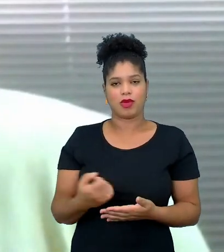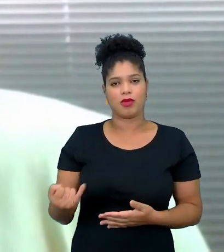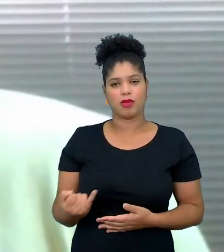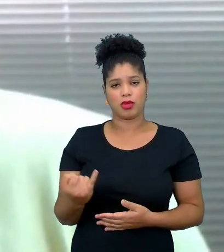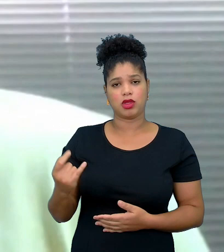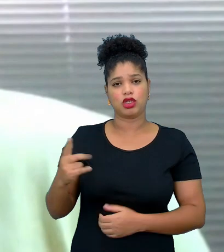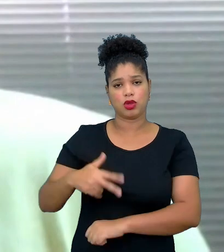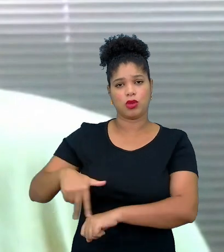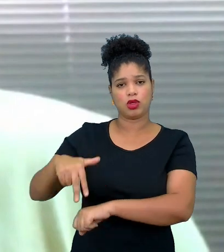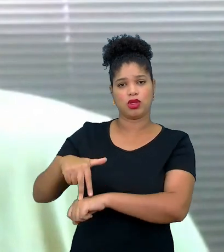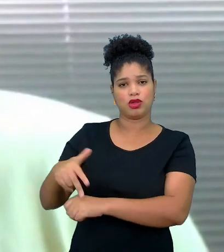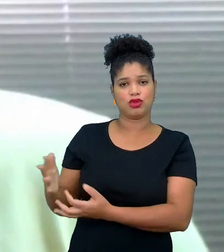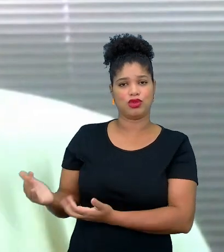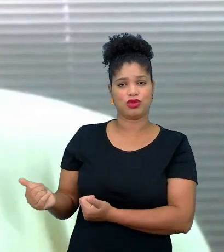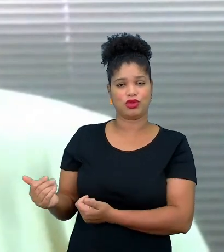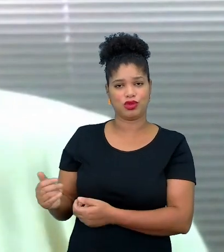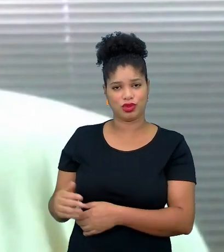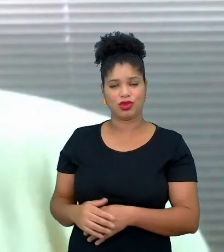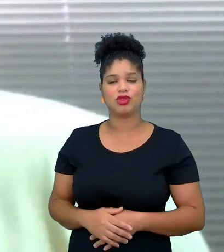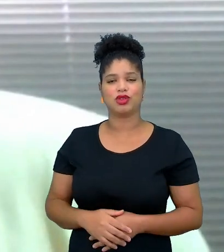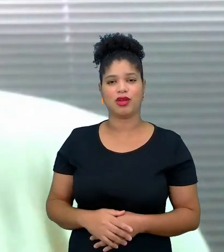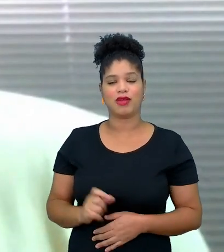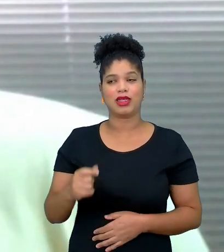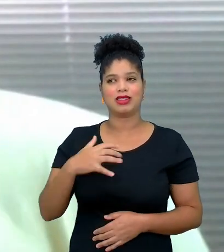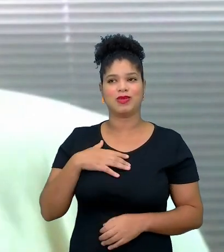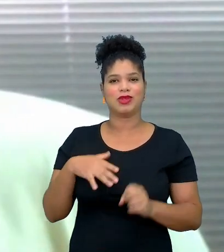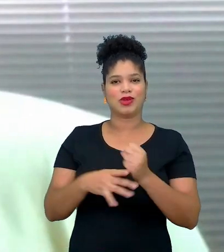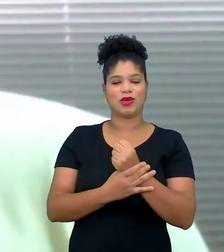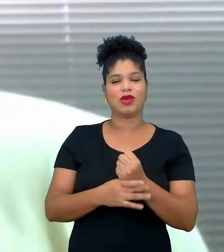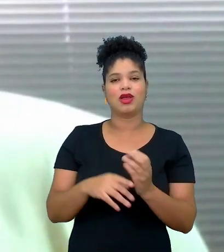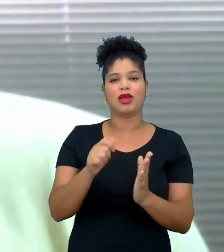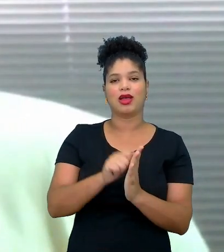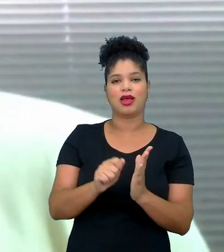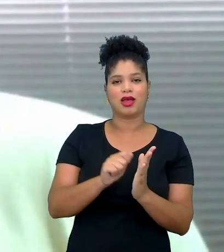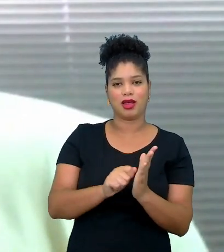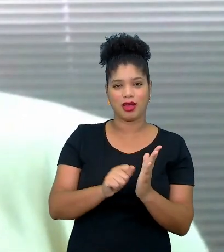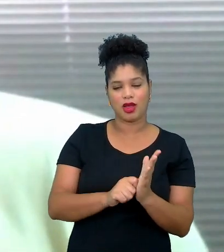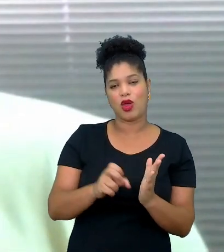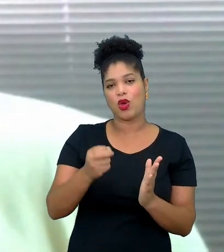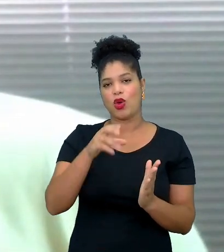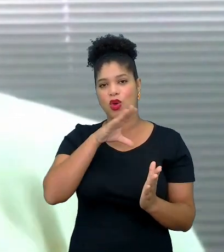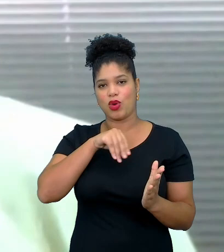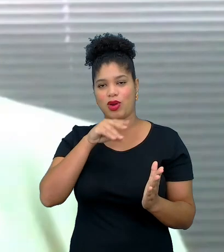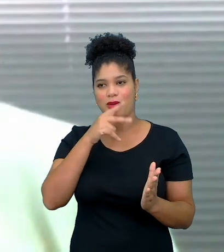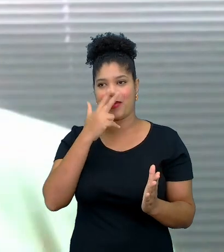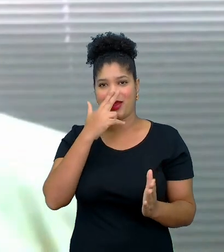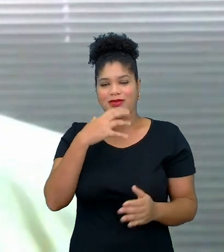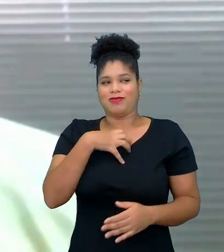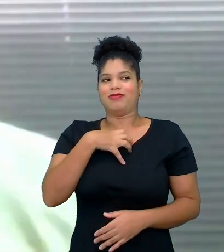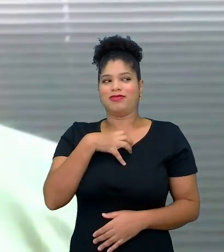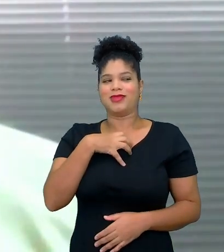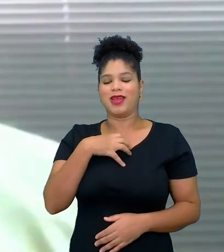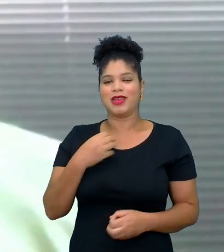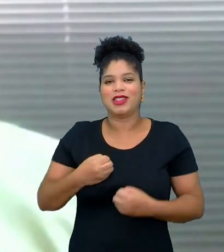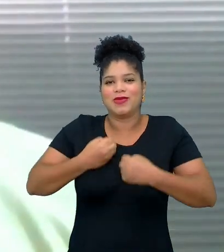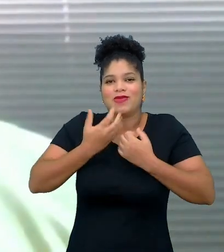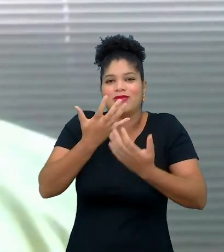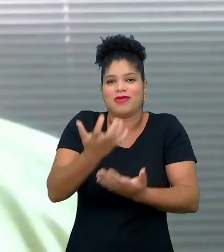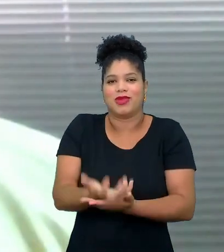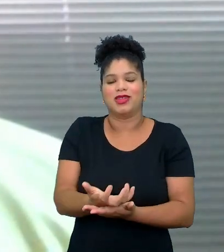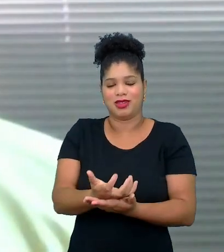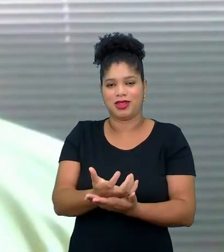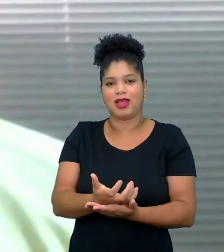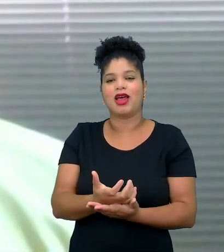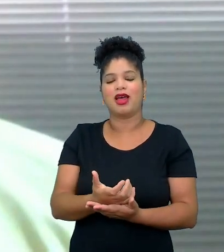adquira mais segurança ao se expressar, tanto por escrito quanto oralmente. Nesse caso das fake news,